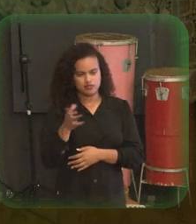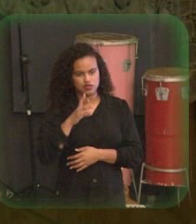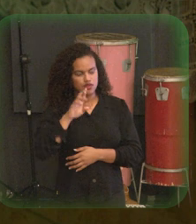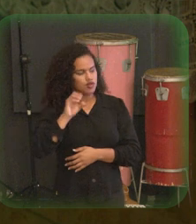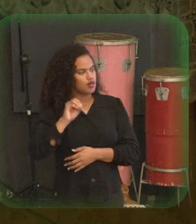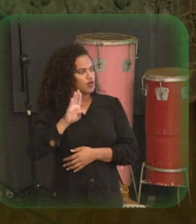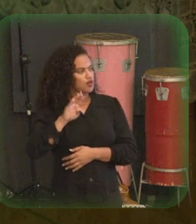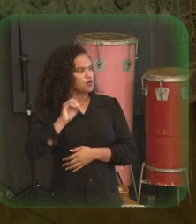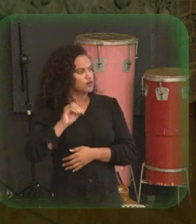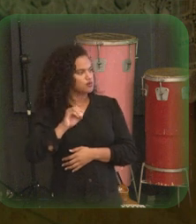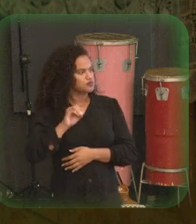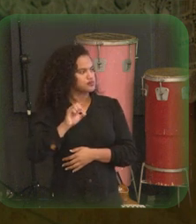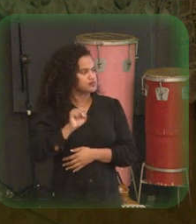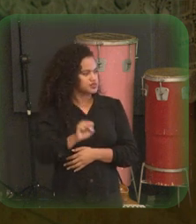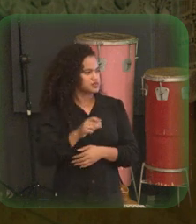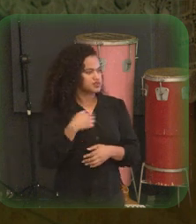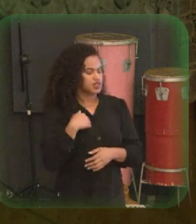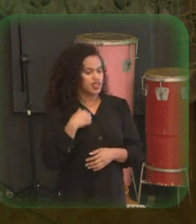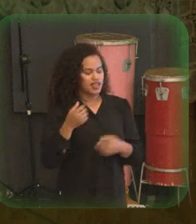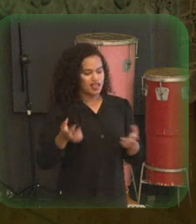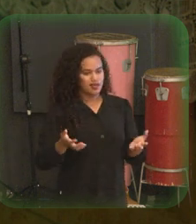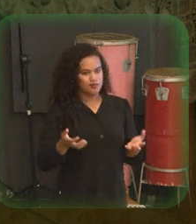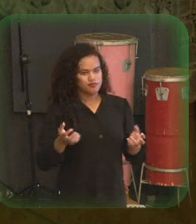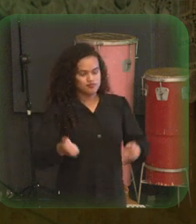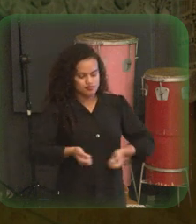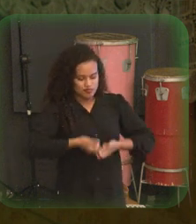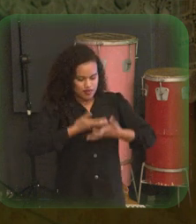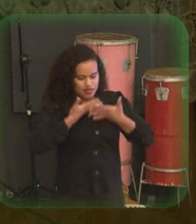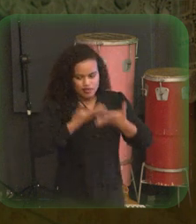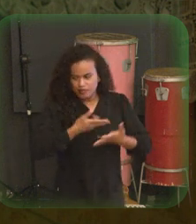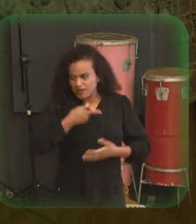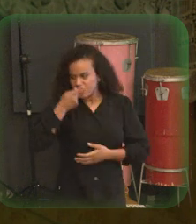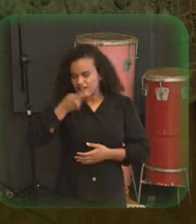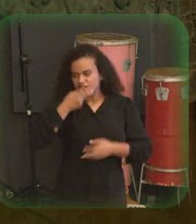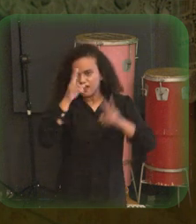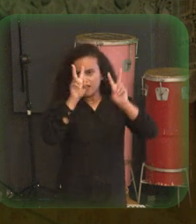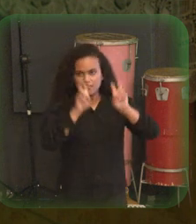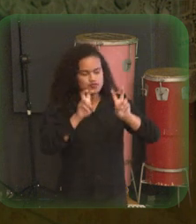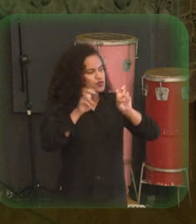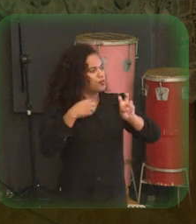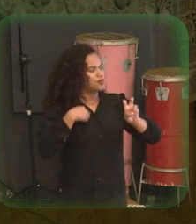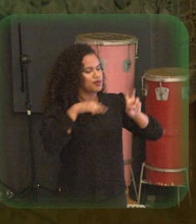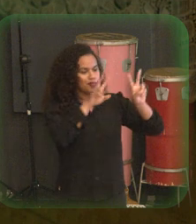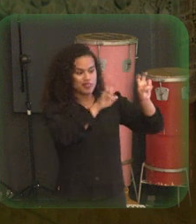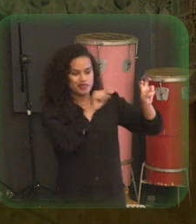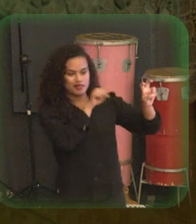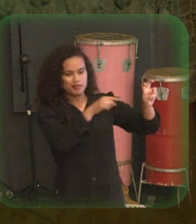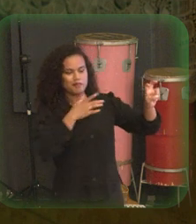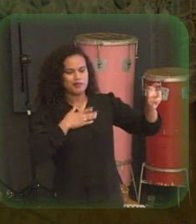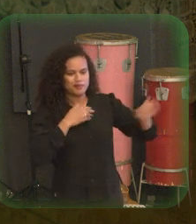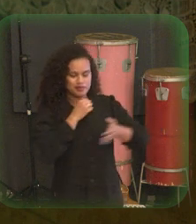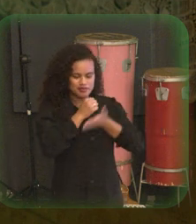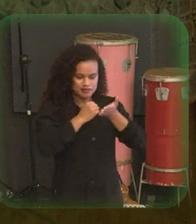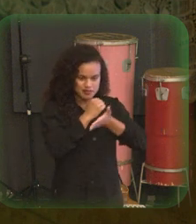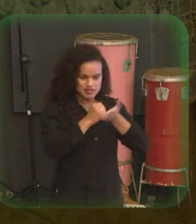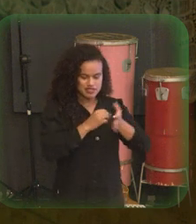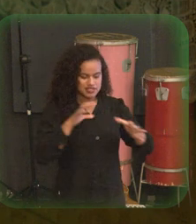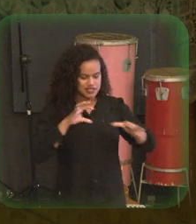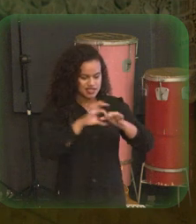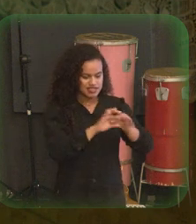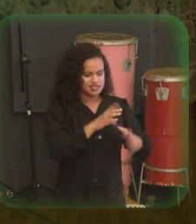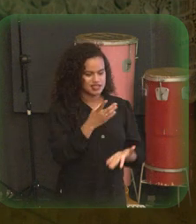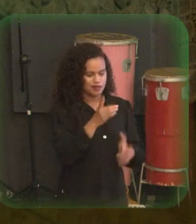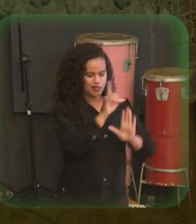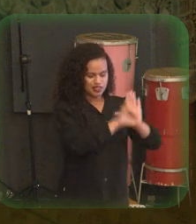toda é que eu fui inspirado a falar sobre um tema que para mim é fundamental e que tem uma relação direta com os direitos humanos, que vai me